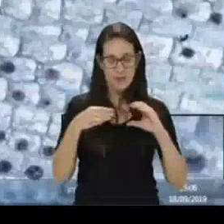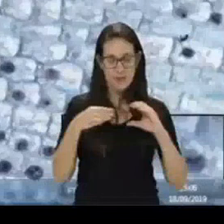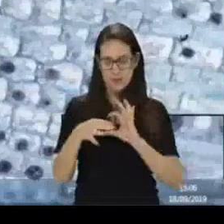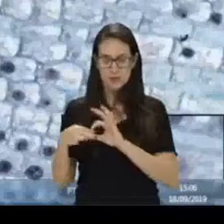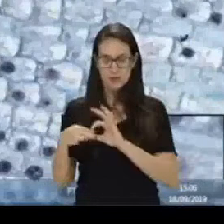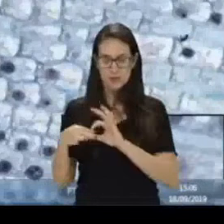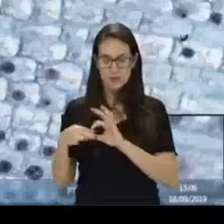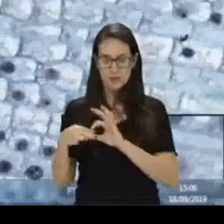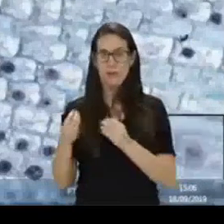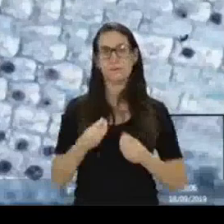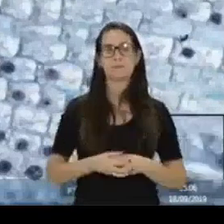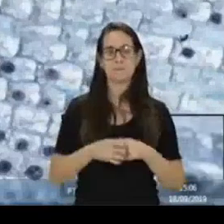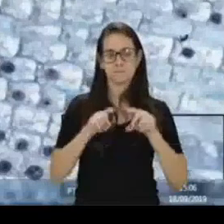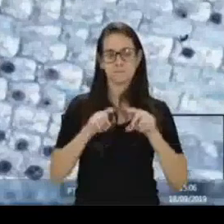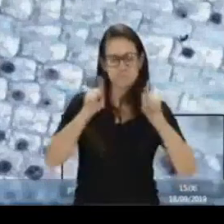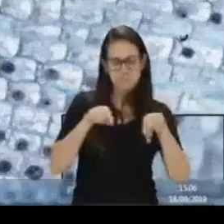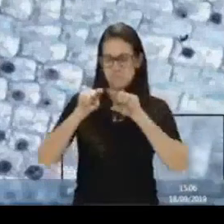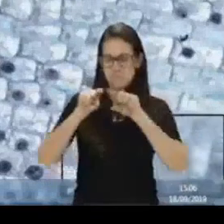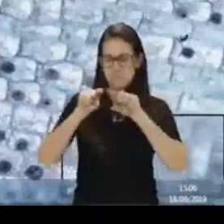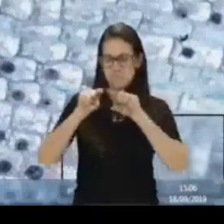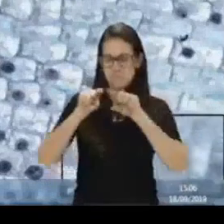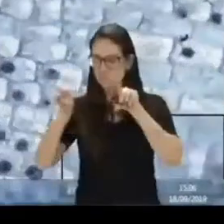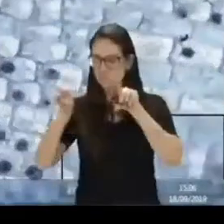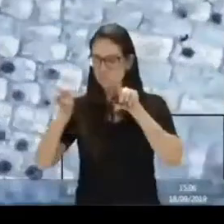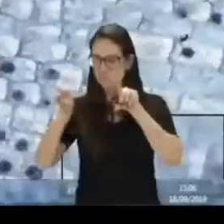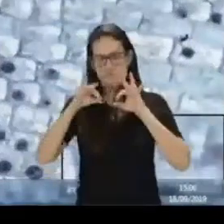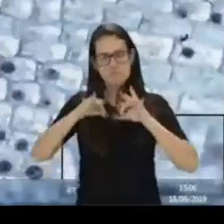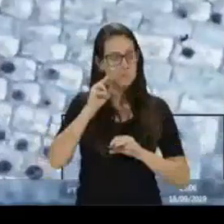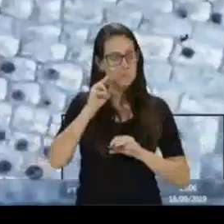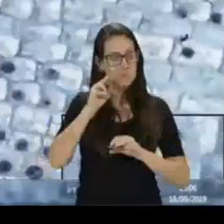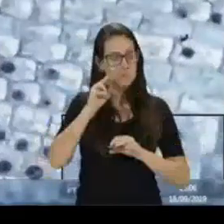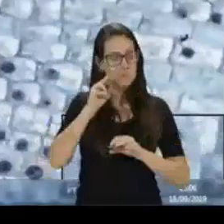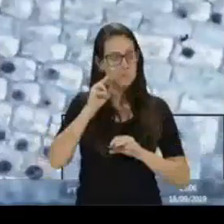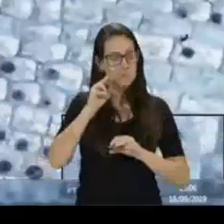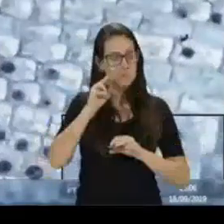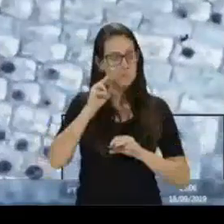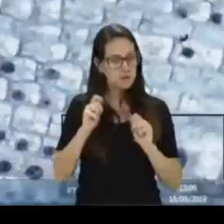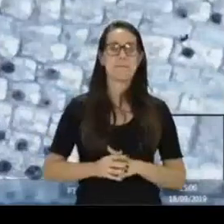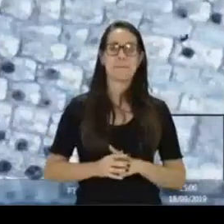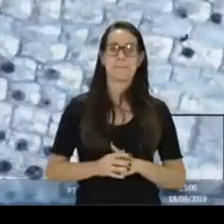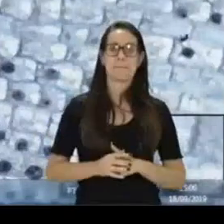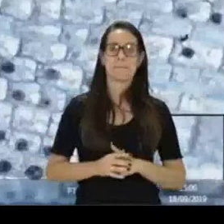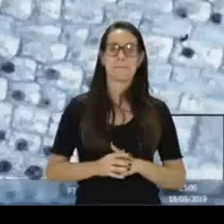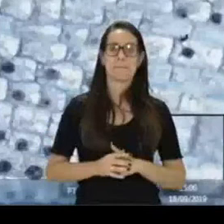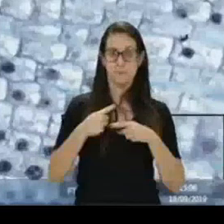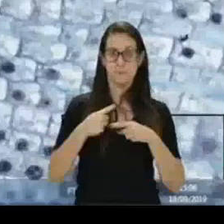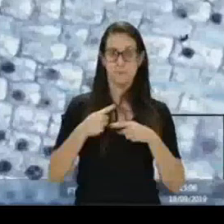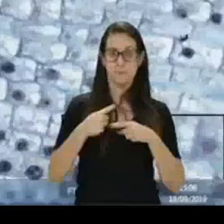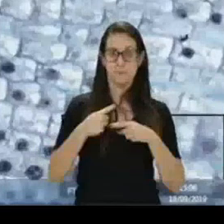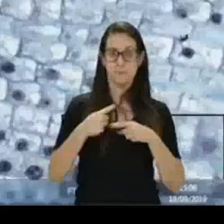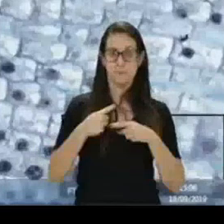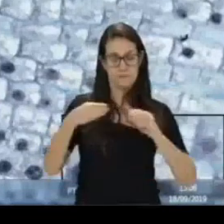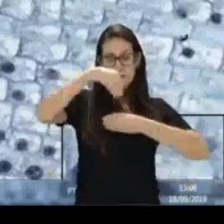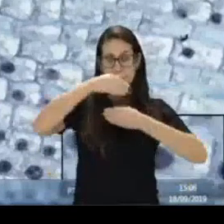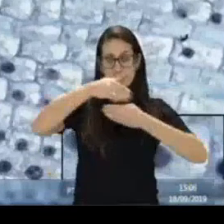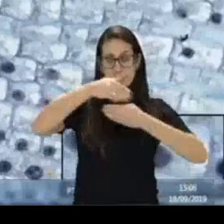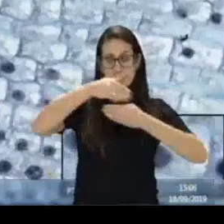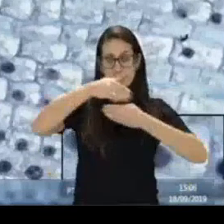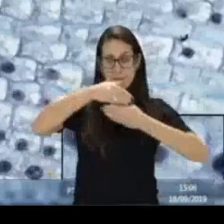das células. Então, eles são bem definidos, os formatos, justamente por conta, olha só, da parede celular que está